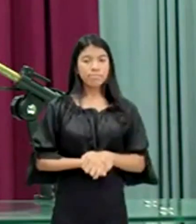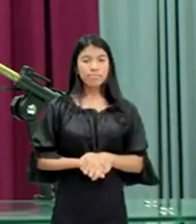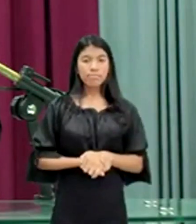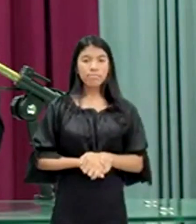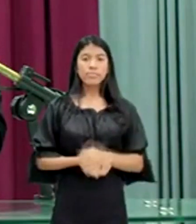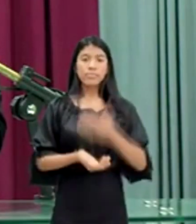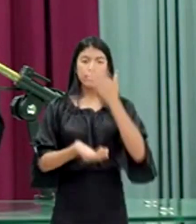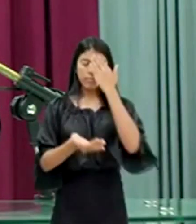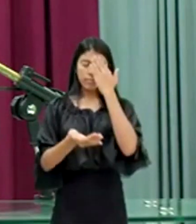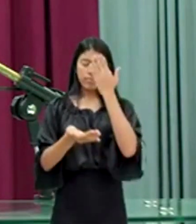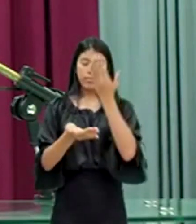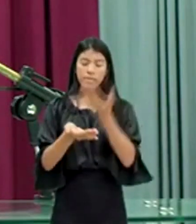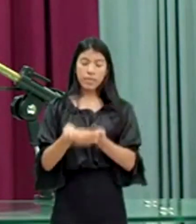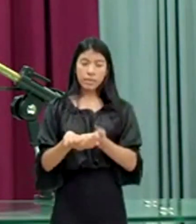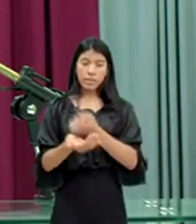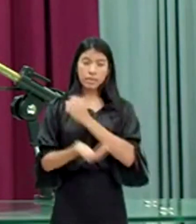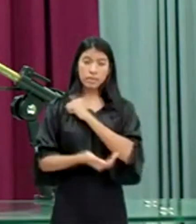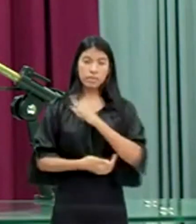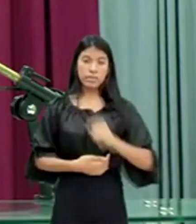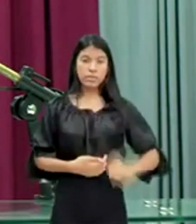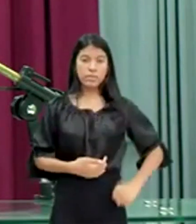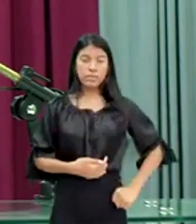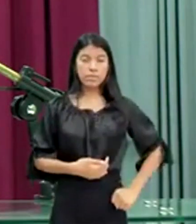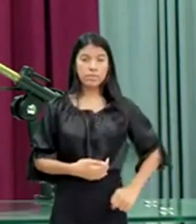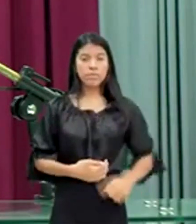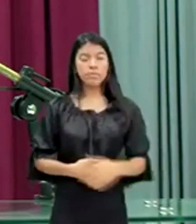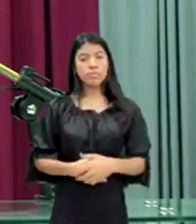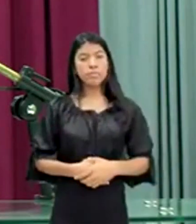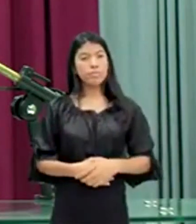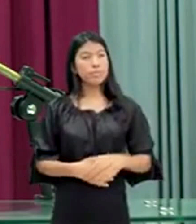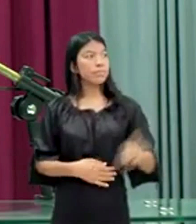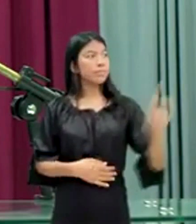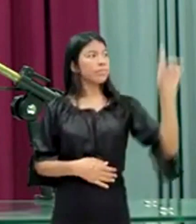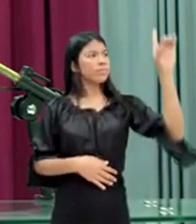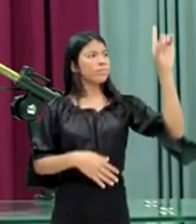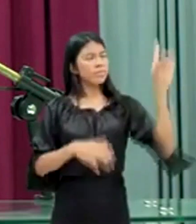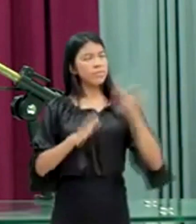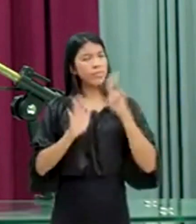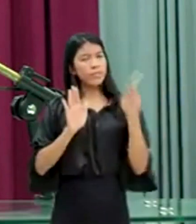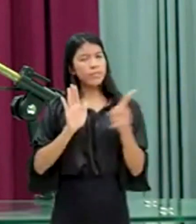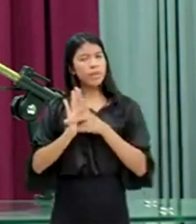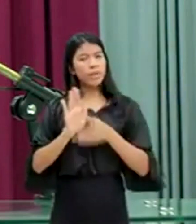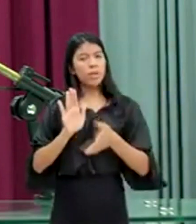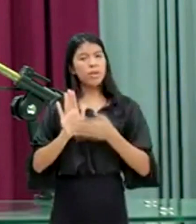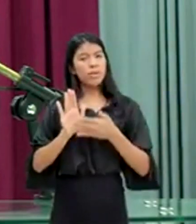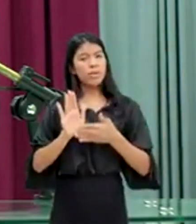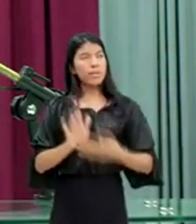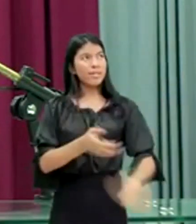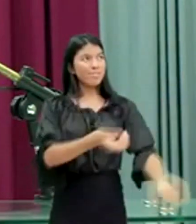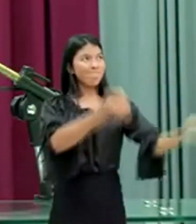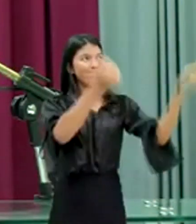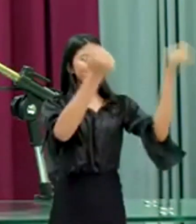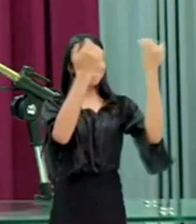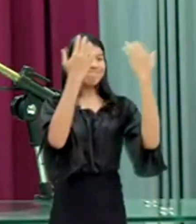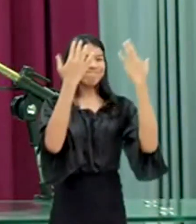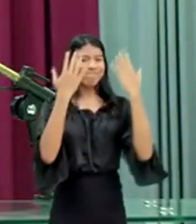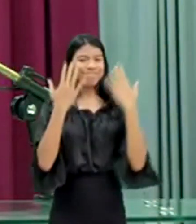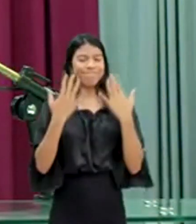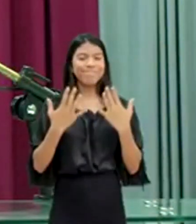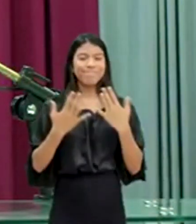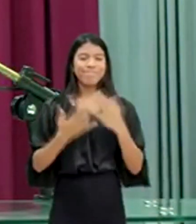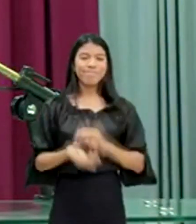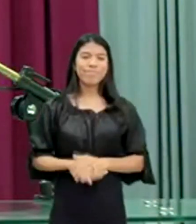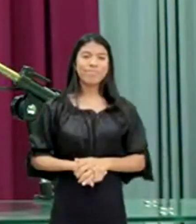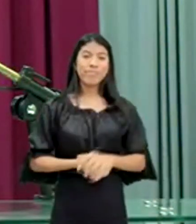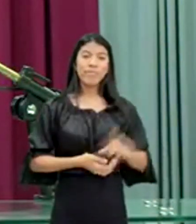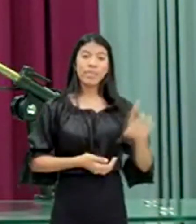Vamos crer no Senhor. Ele tem nos prometido bênçãos. Ele diz: Ele